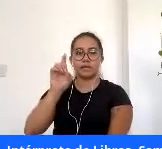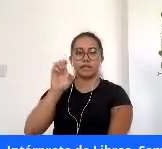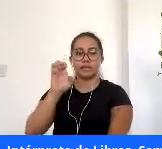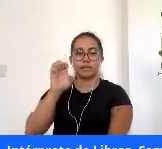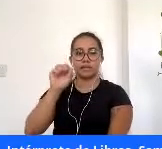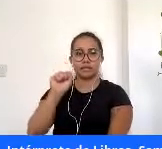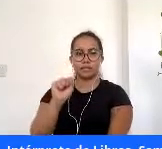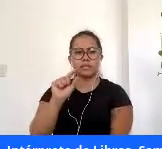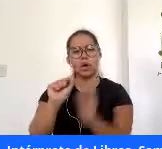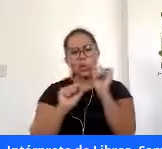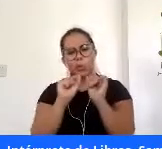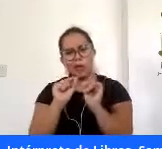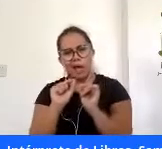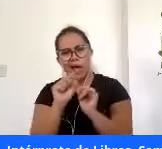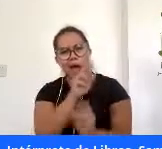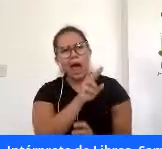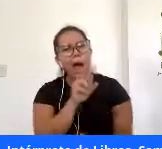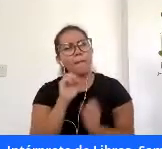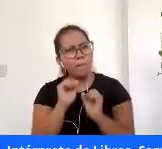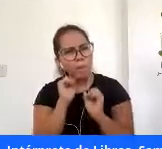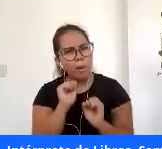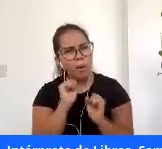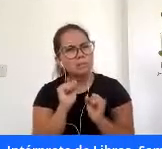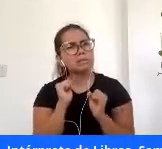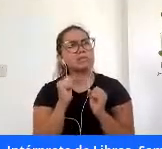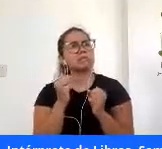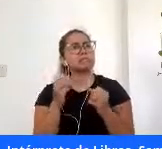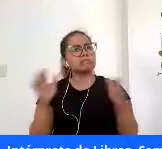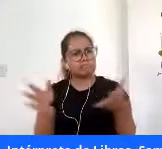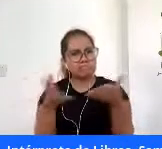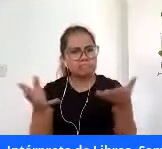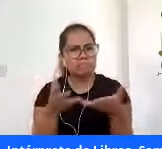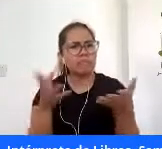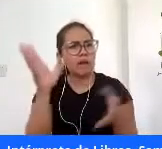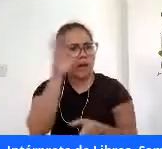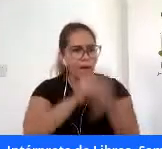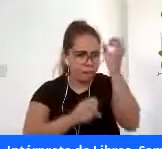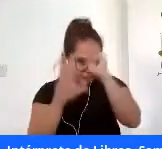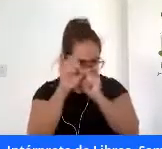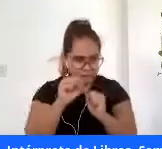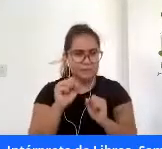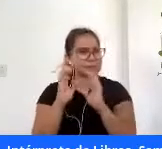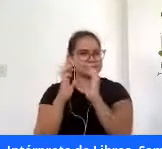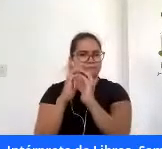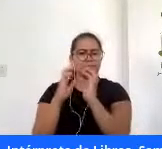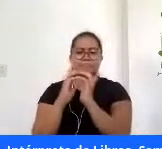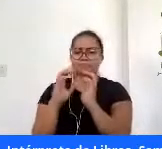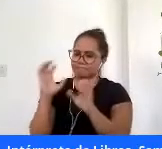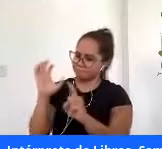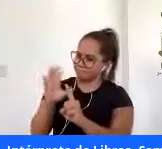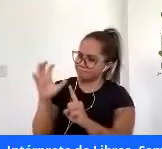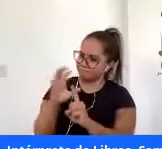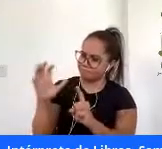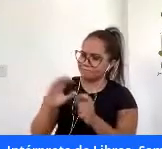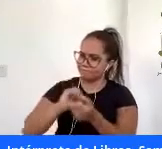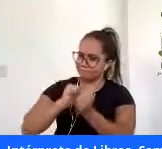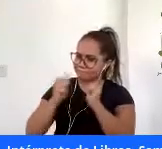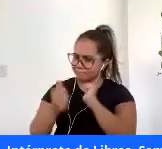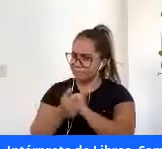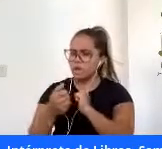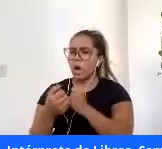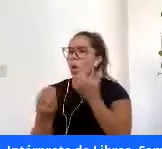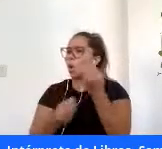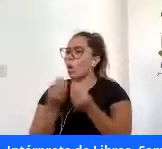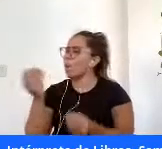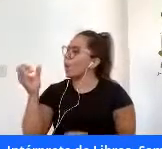podem otimizar o aprendizado, então vai auxiliar nessa alteração do cérebro para o aprendizado, né, ou seja, você aprendeu